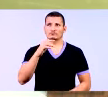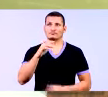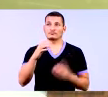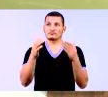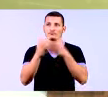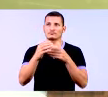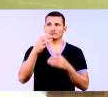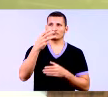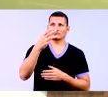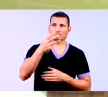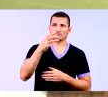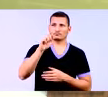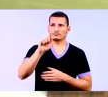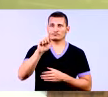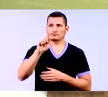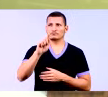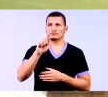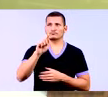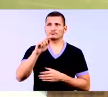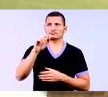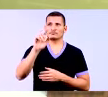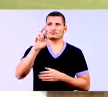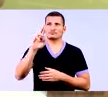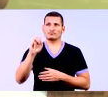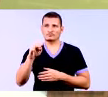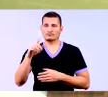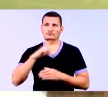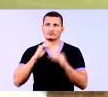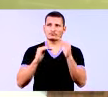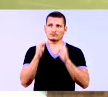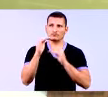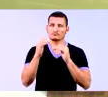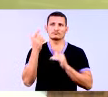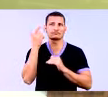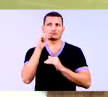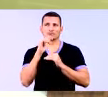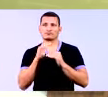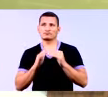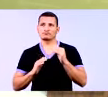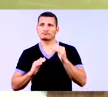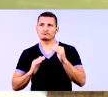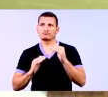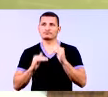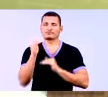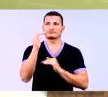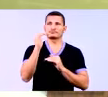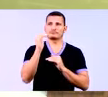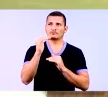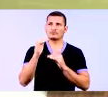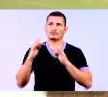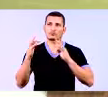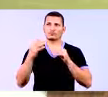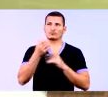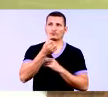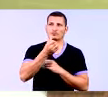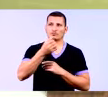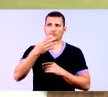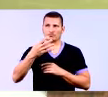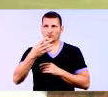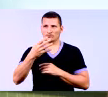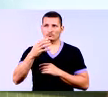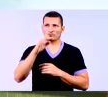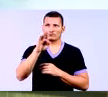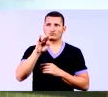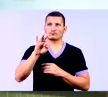tem um certo nível ali que você não consegue ultrapassar. É. Então, a tecnologia tem que ser compatível. Tudo de 64 bits para não ter problema nenhum.